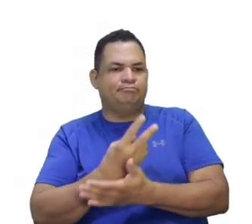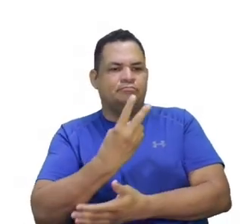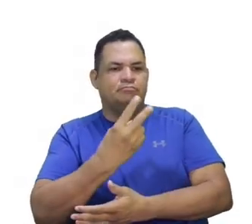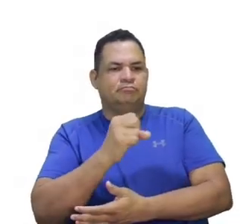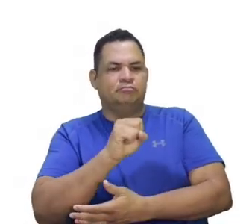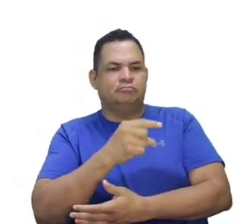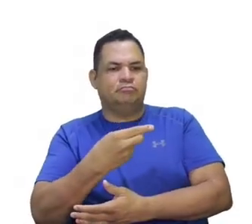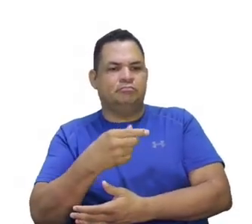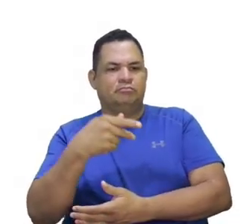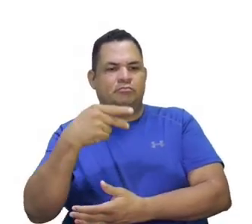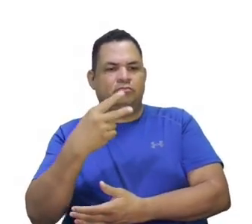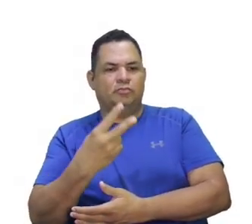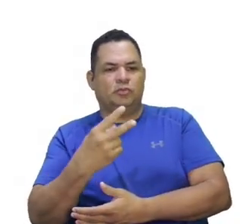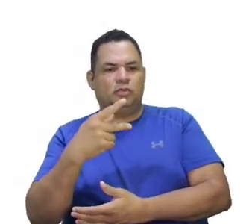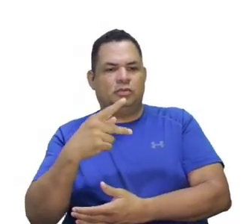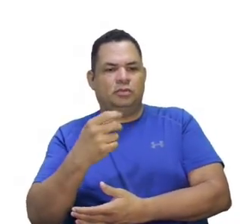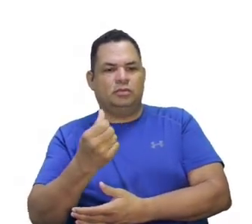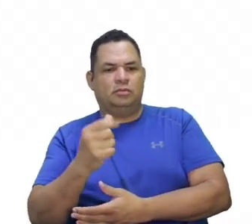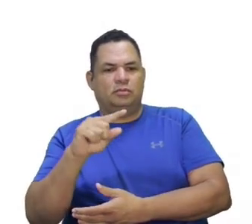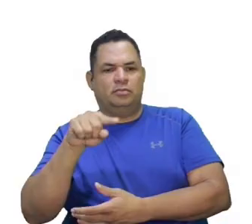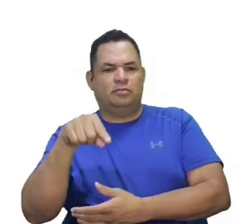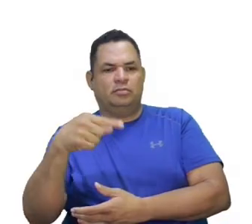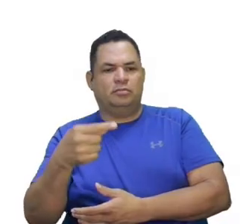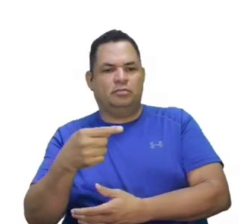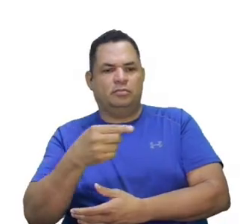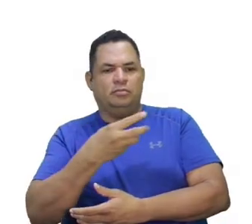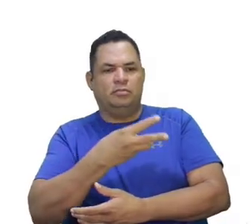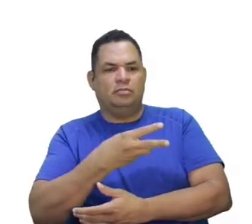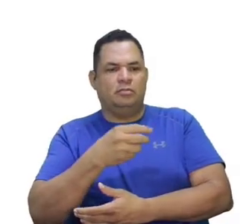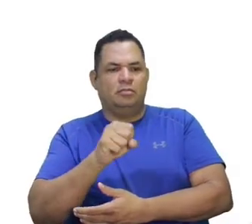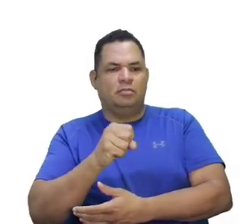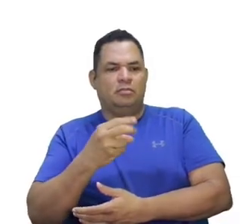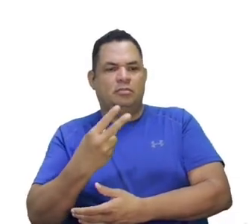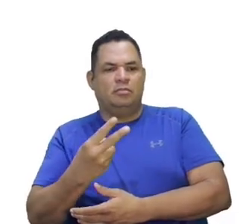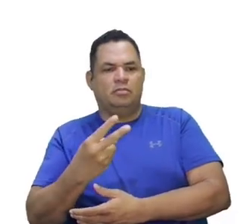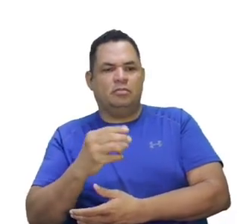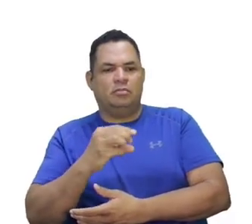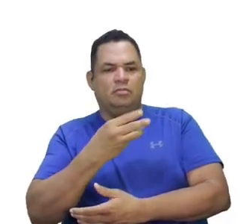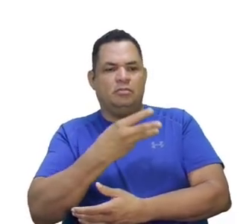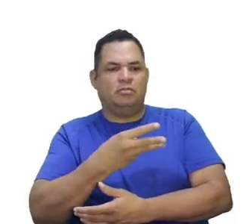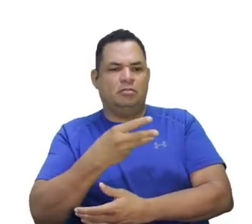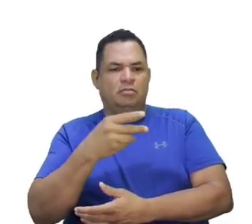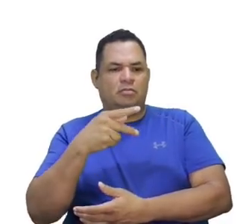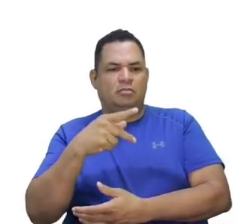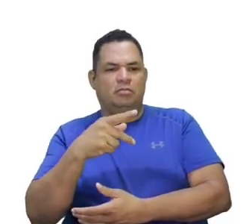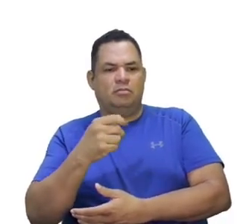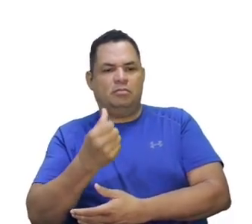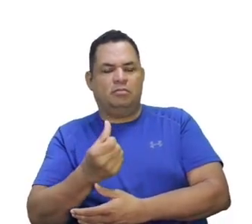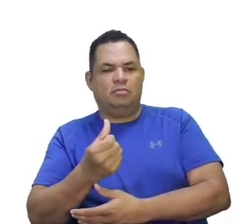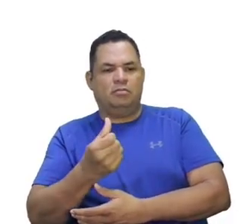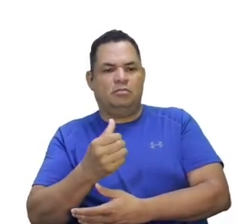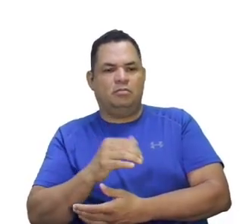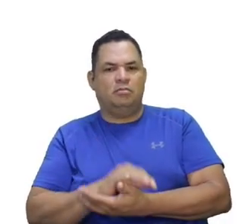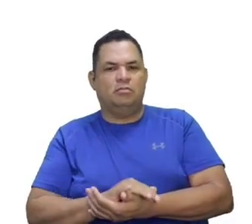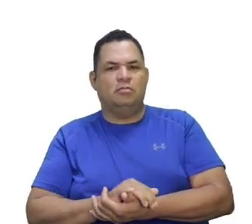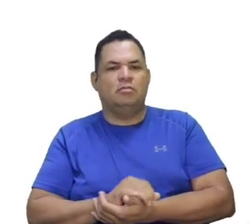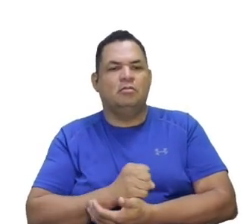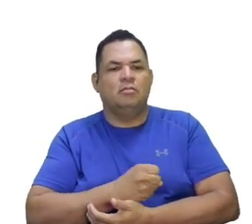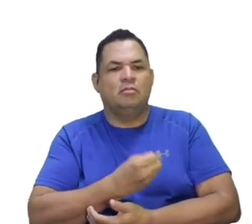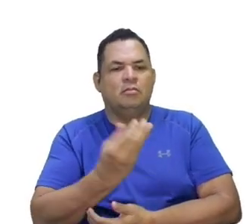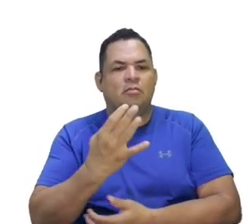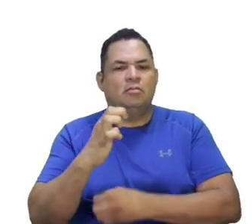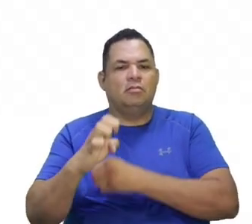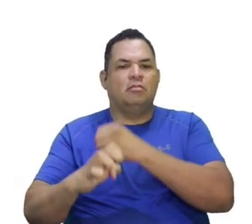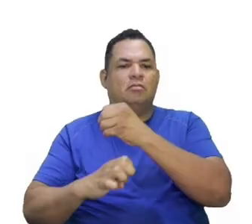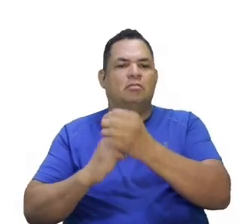2s2, 2p6, depois eu vou para o 3s2, 3p6. Quantos elétrons